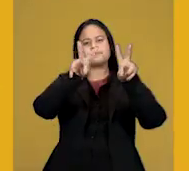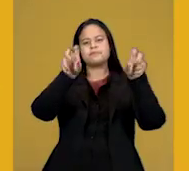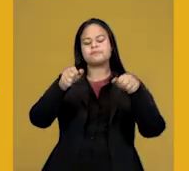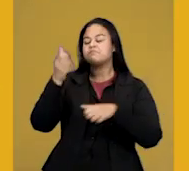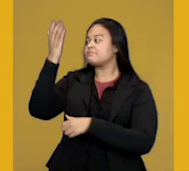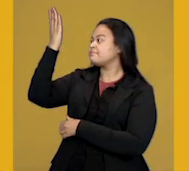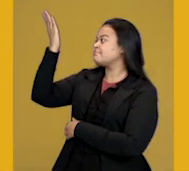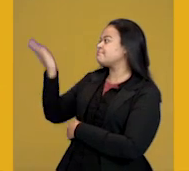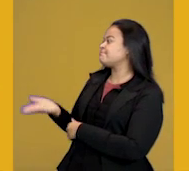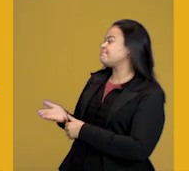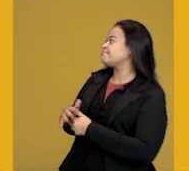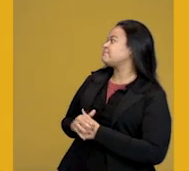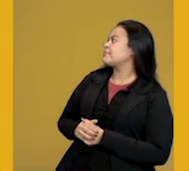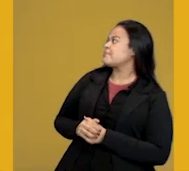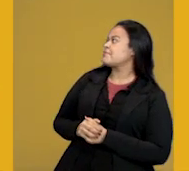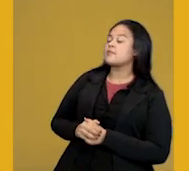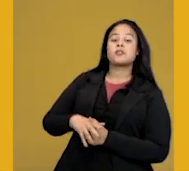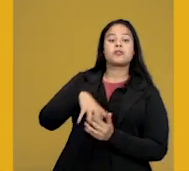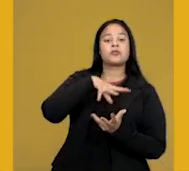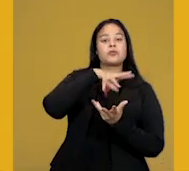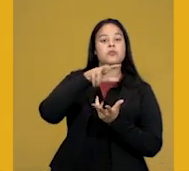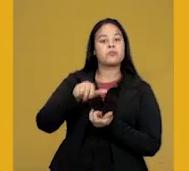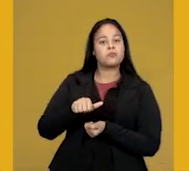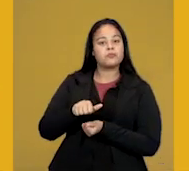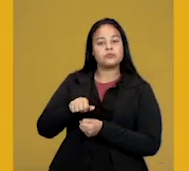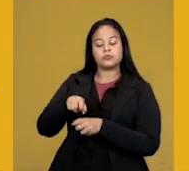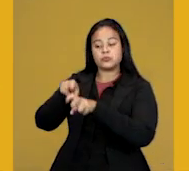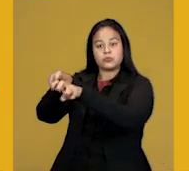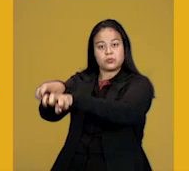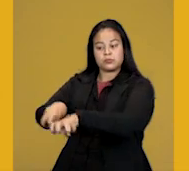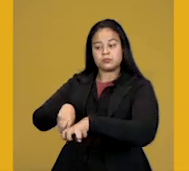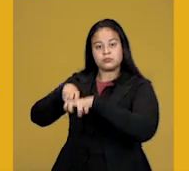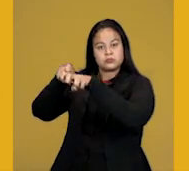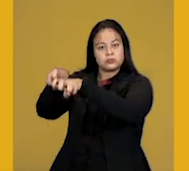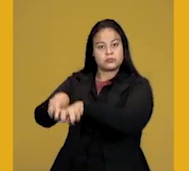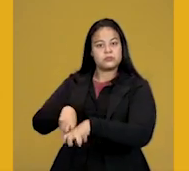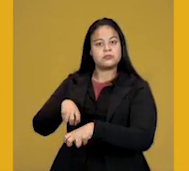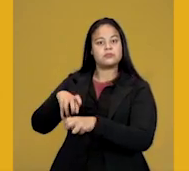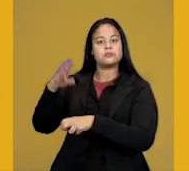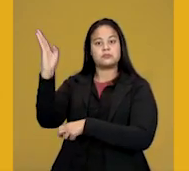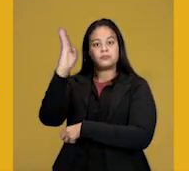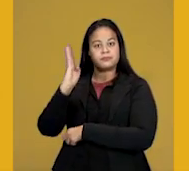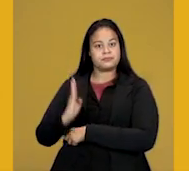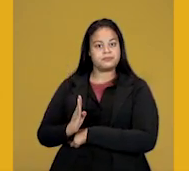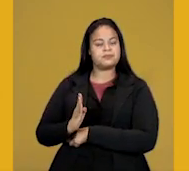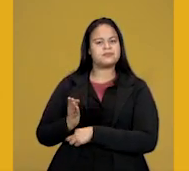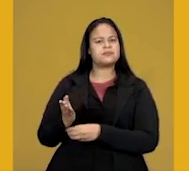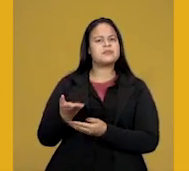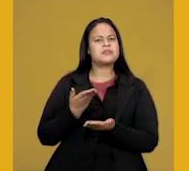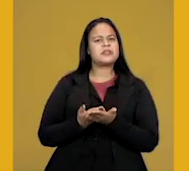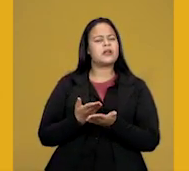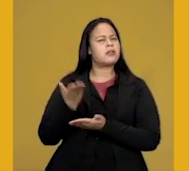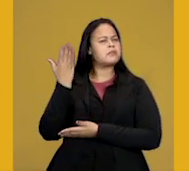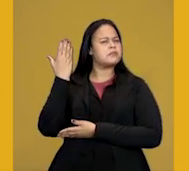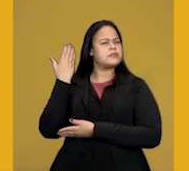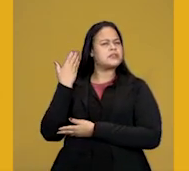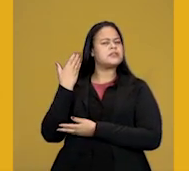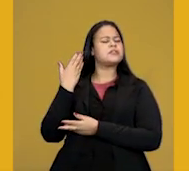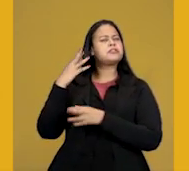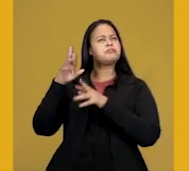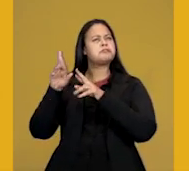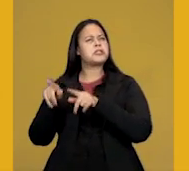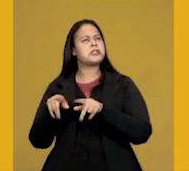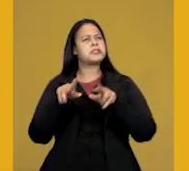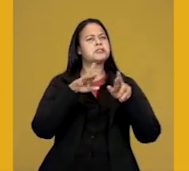o mundo rural brasileiro. Na aula passada, né, falamos sobre nós fizemos essa diferenciação entre o